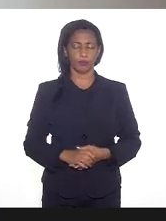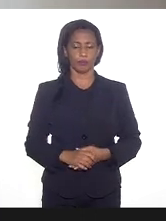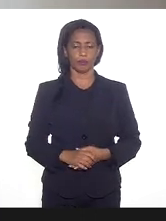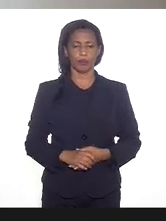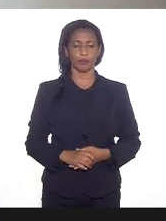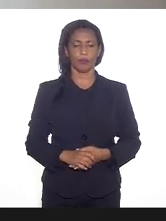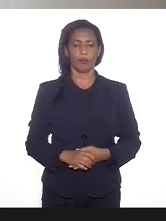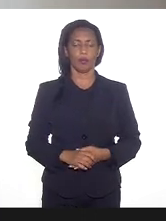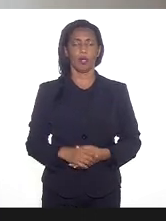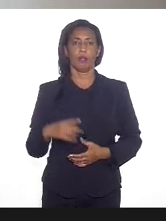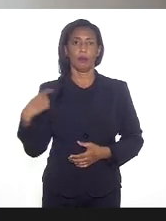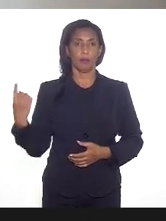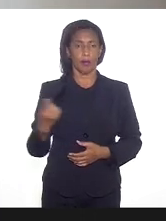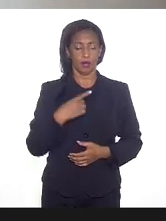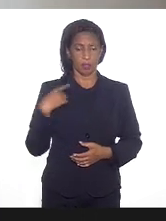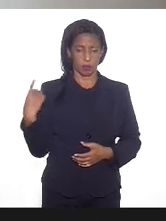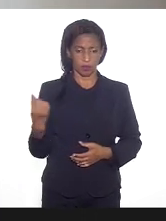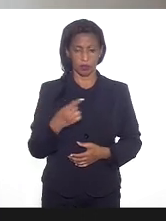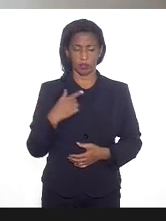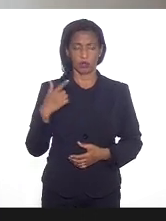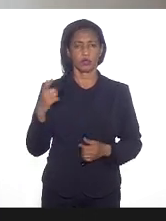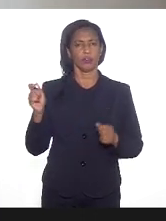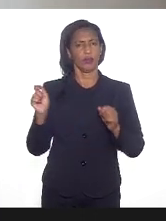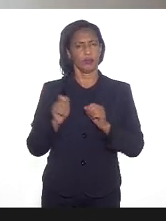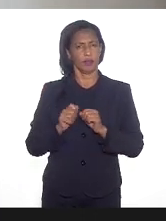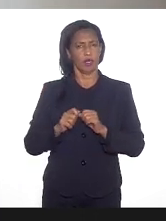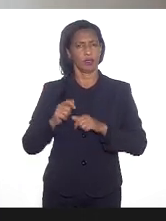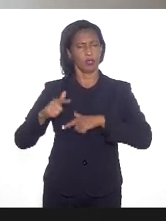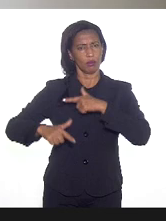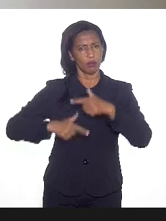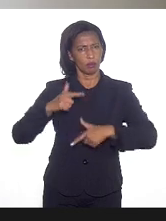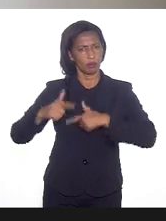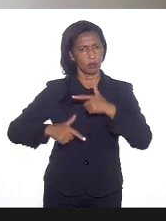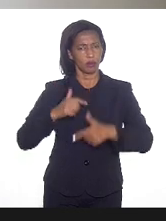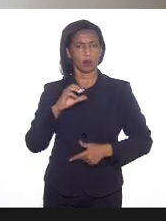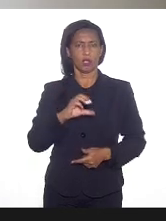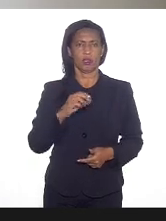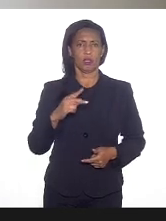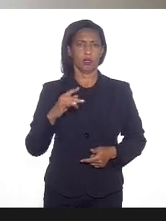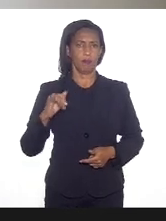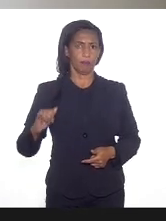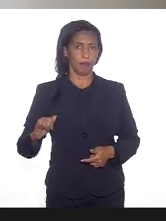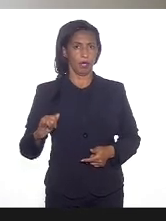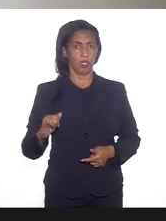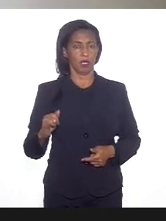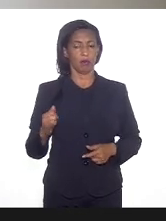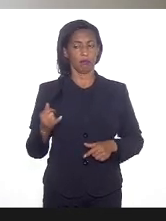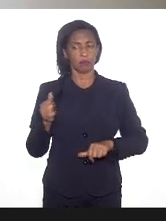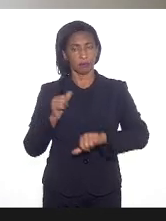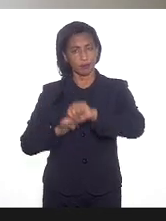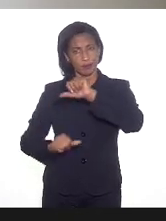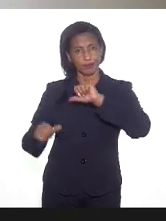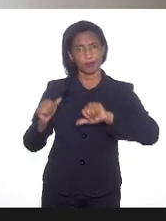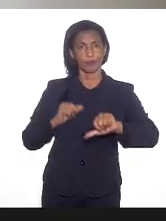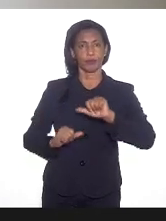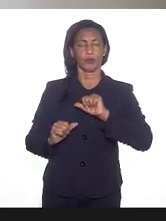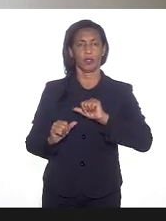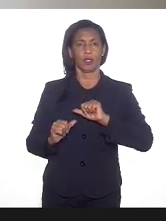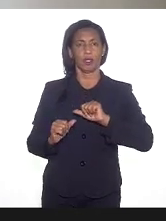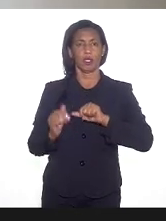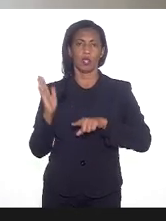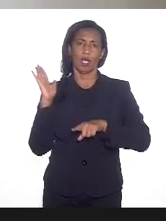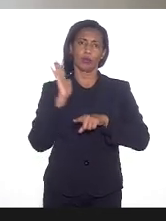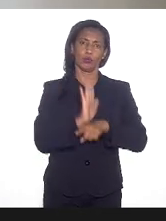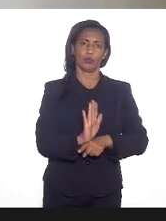fundamental para que a gente, de fato, faça com que o trabalho dessa CPI se reverta em benefício para o Estado do Rio